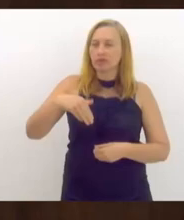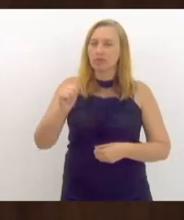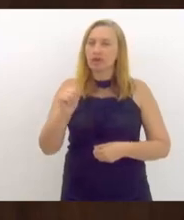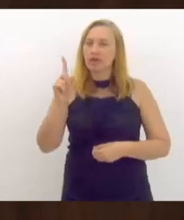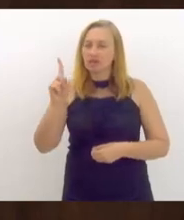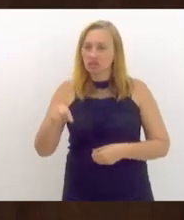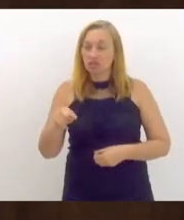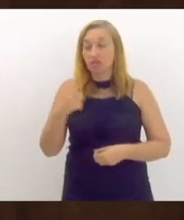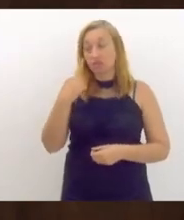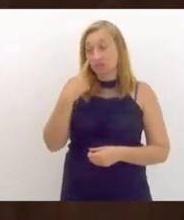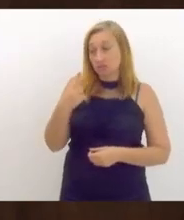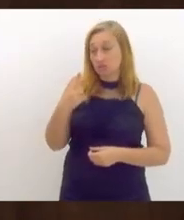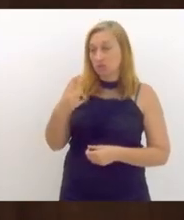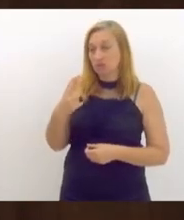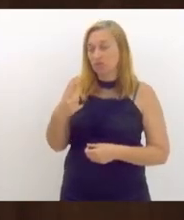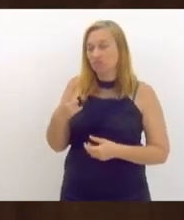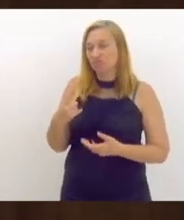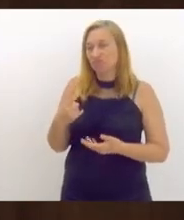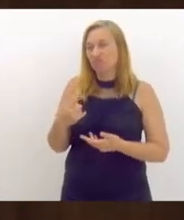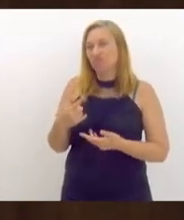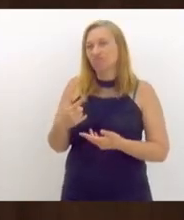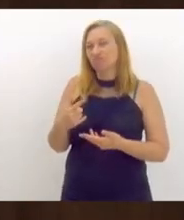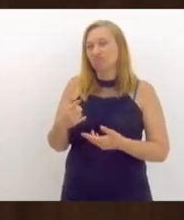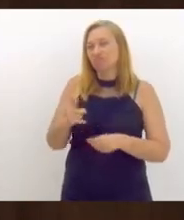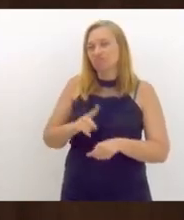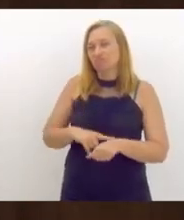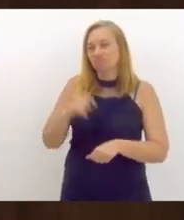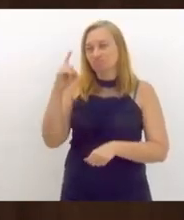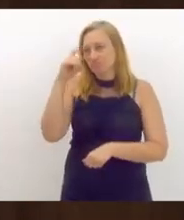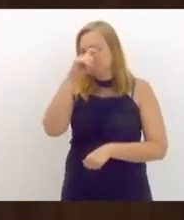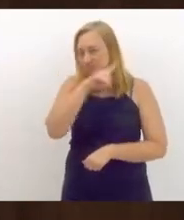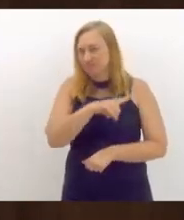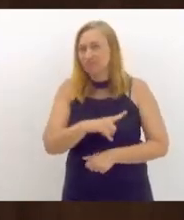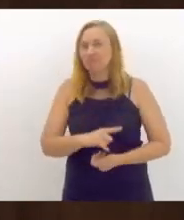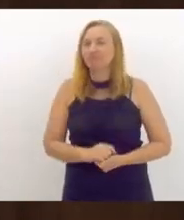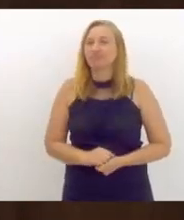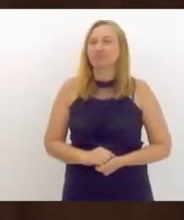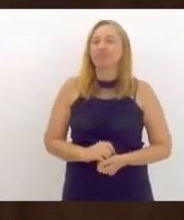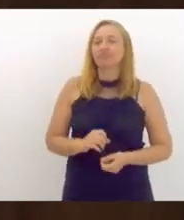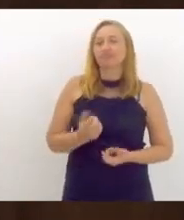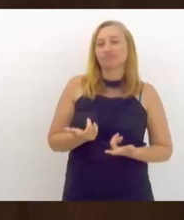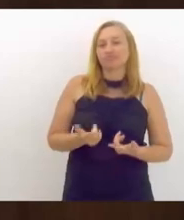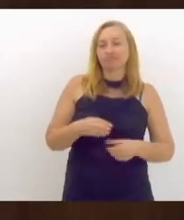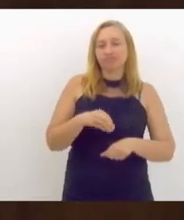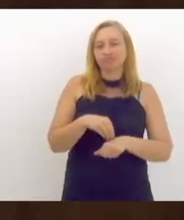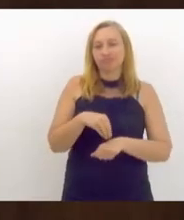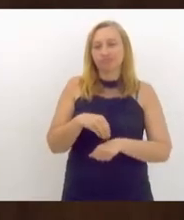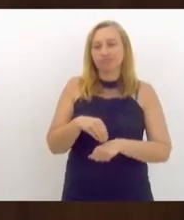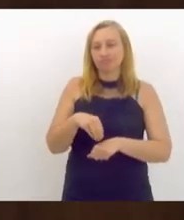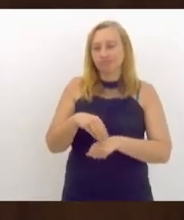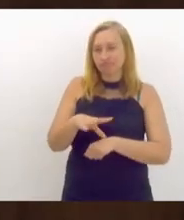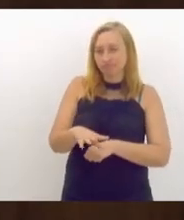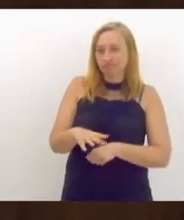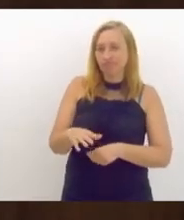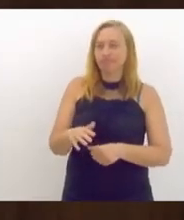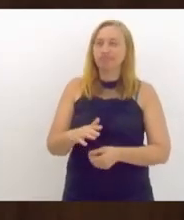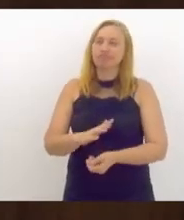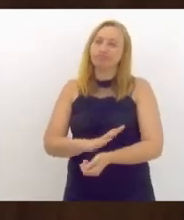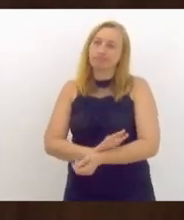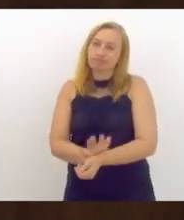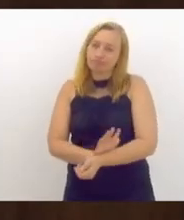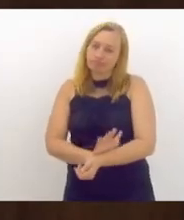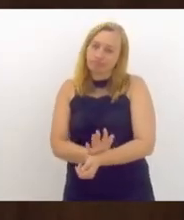a atos de vandalismo com a expressão de indicações racistas e